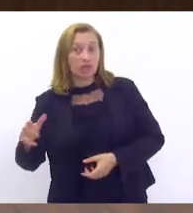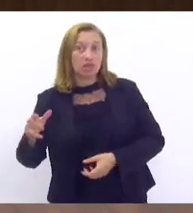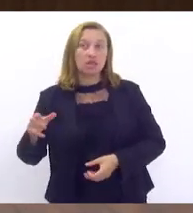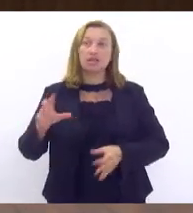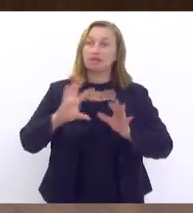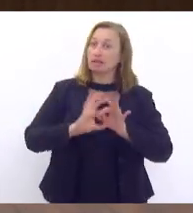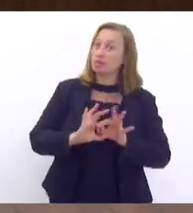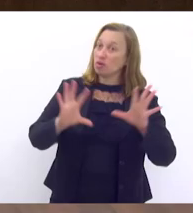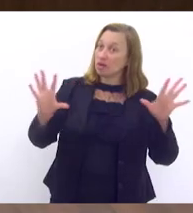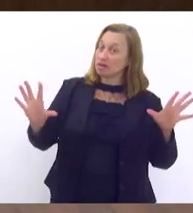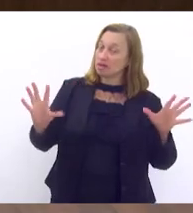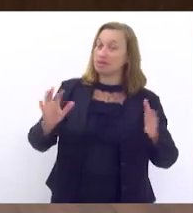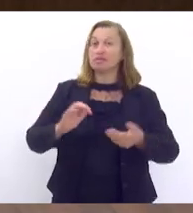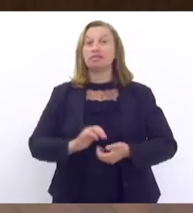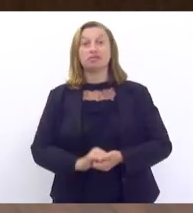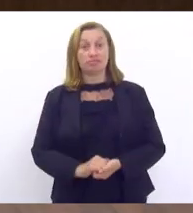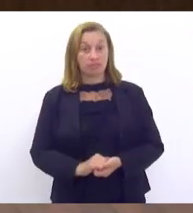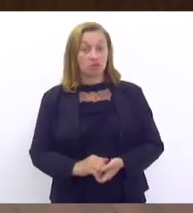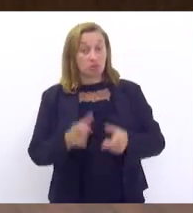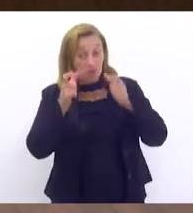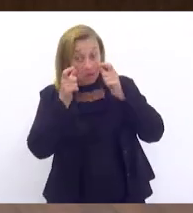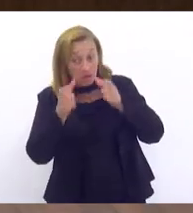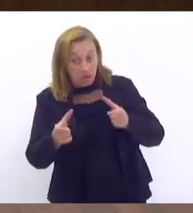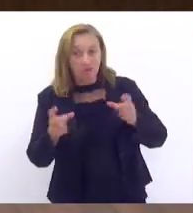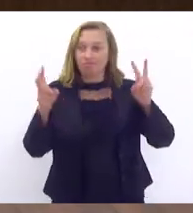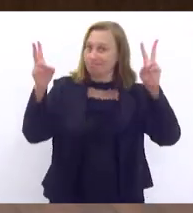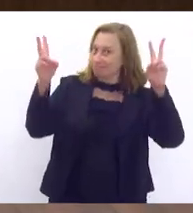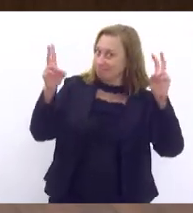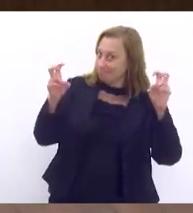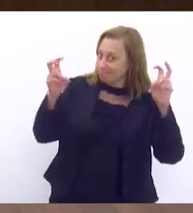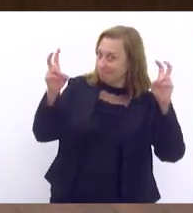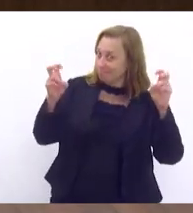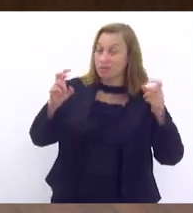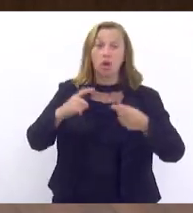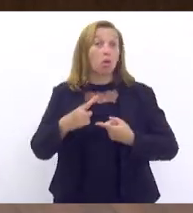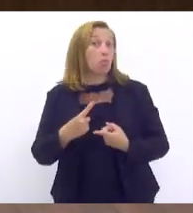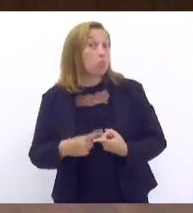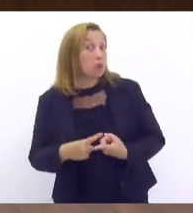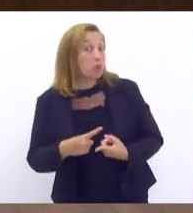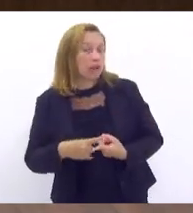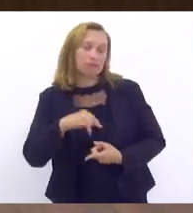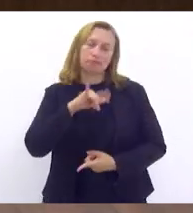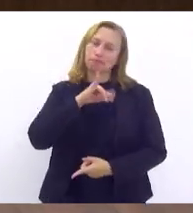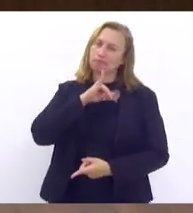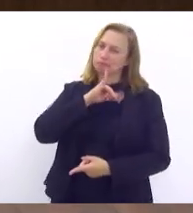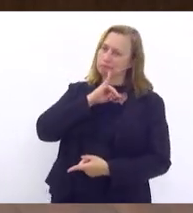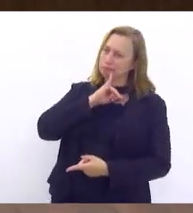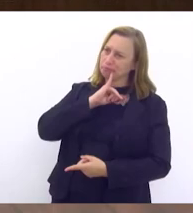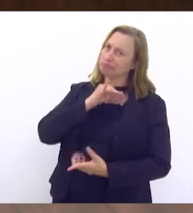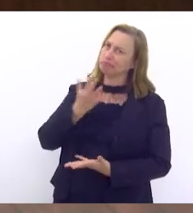democracia. Então, estou chamando a atenção sobre esse tema, porque, infelizmente,